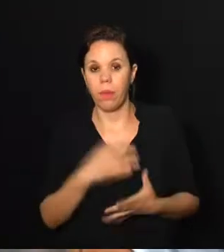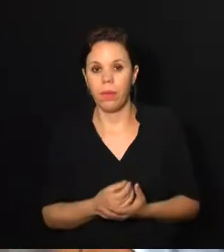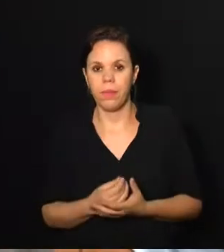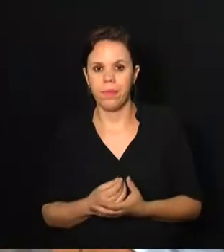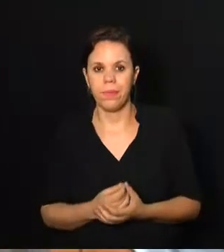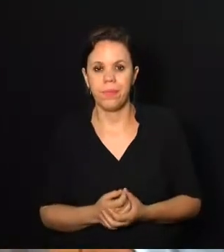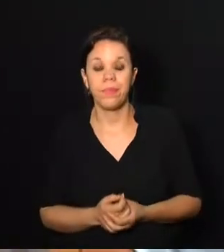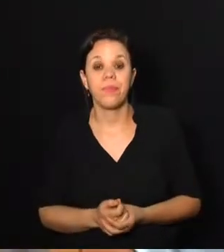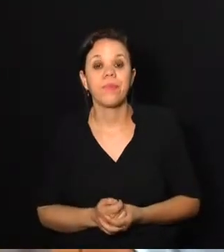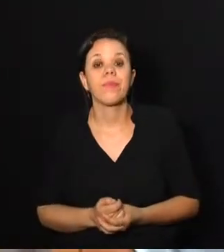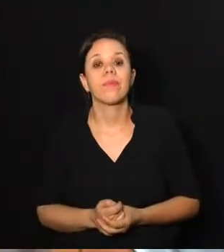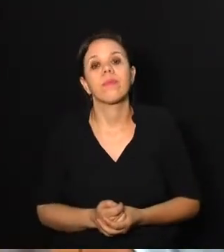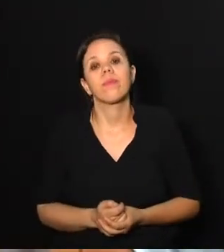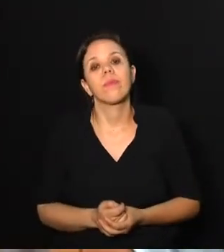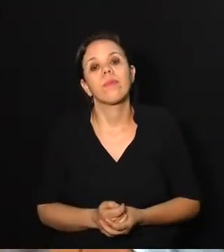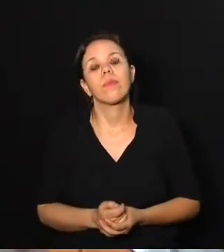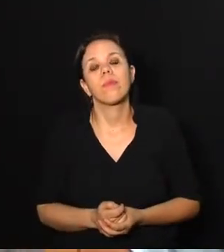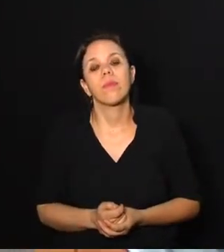pouquinho mais